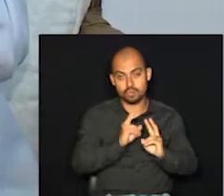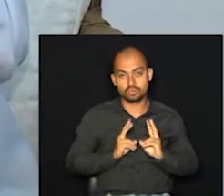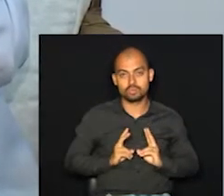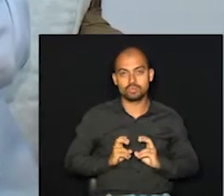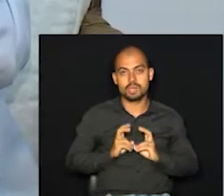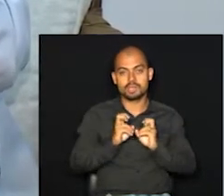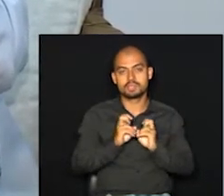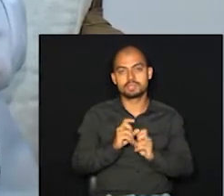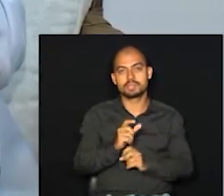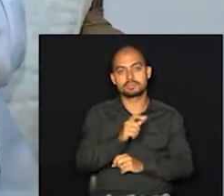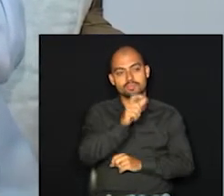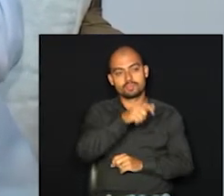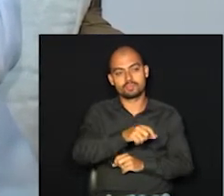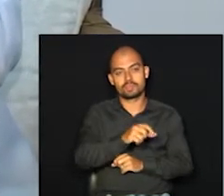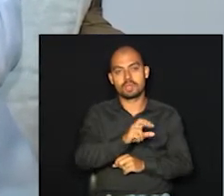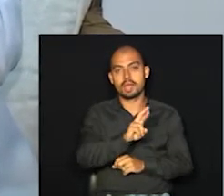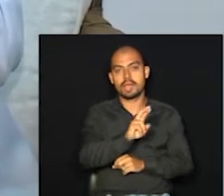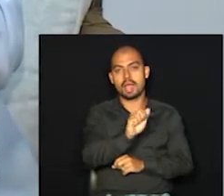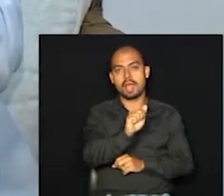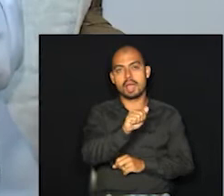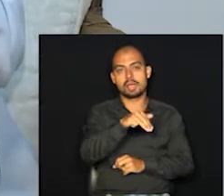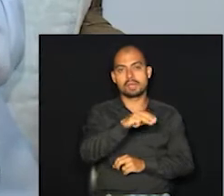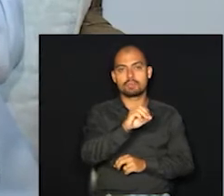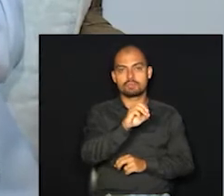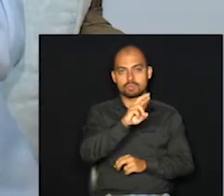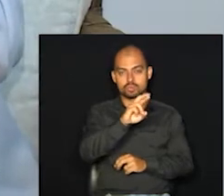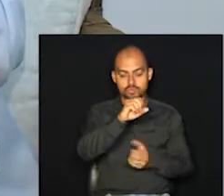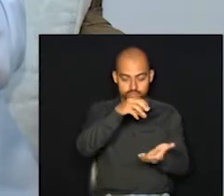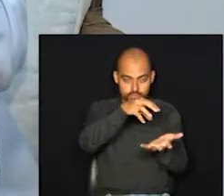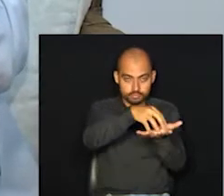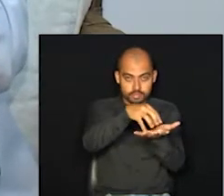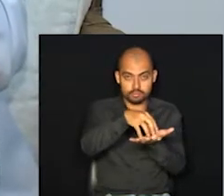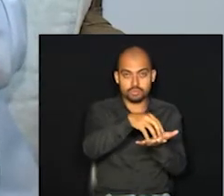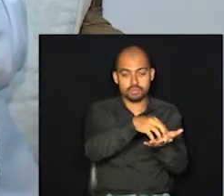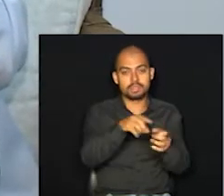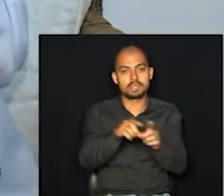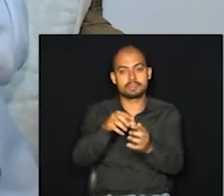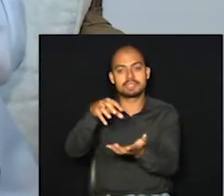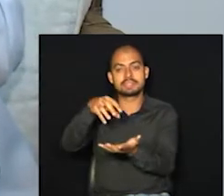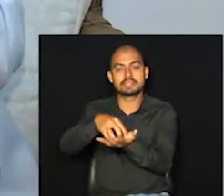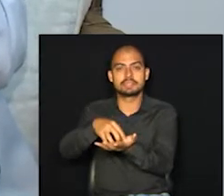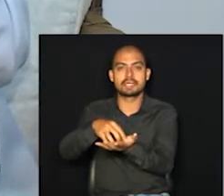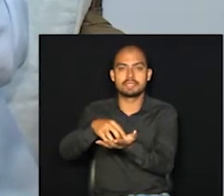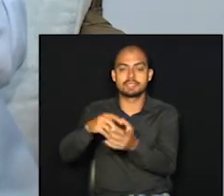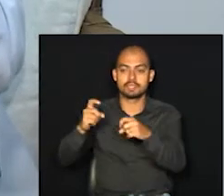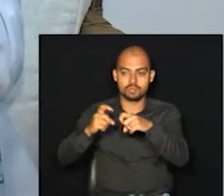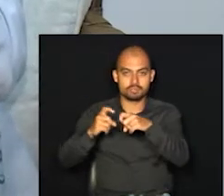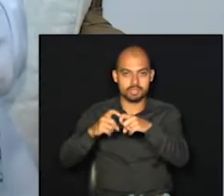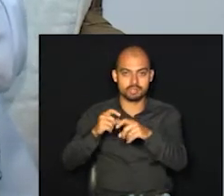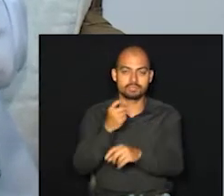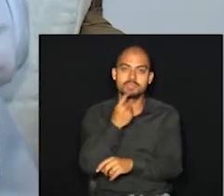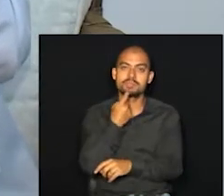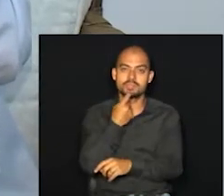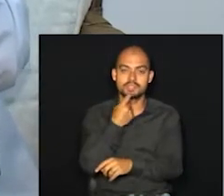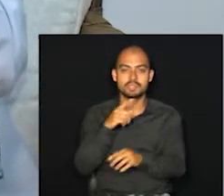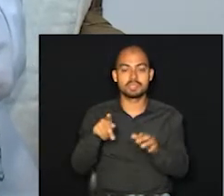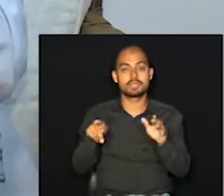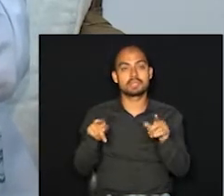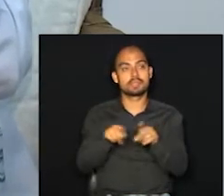Ramos, Laboratório Ramos, o Centro Médico Campinas, a Proton e